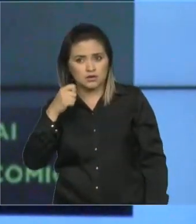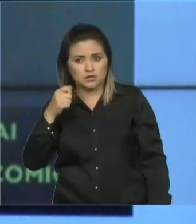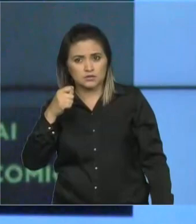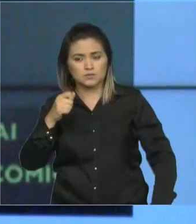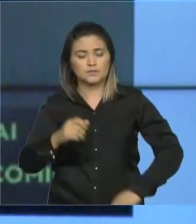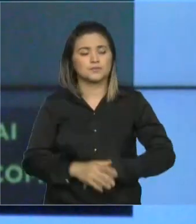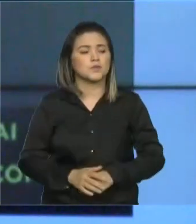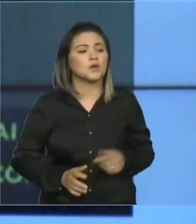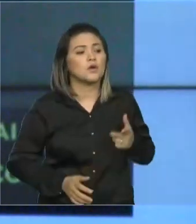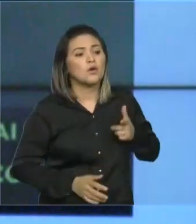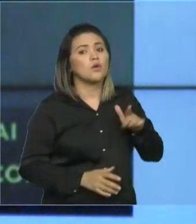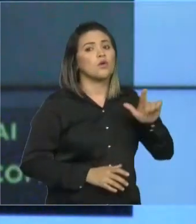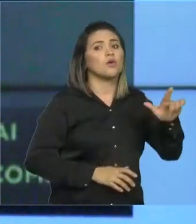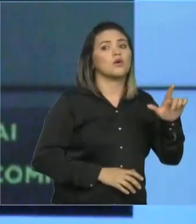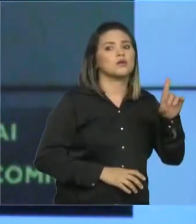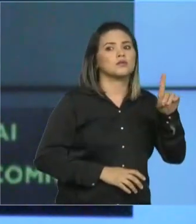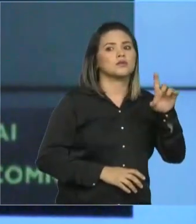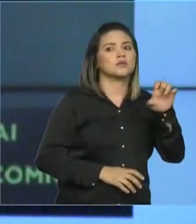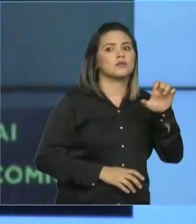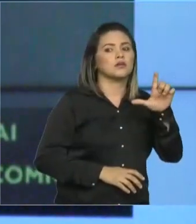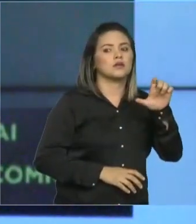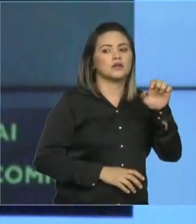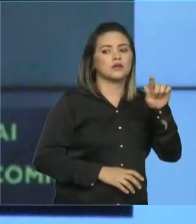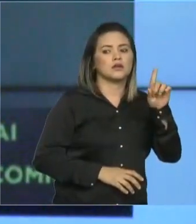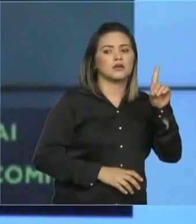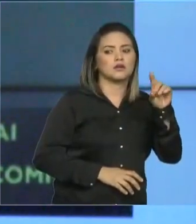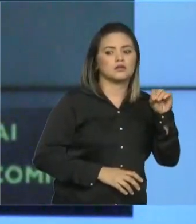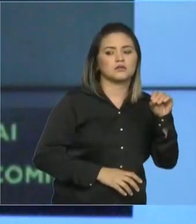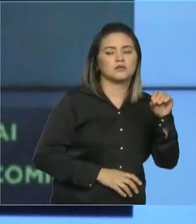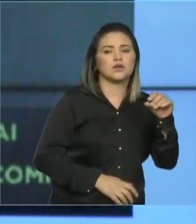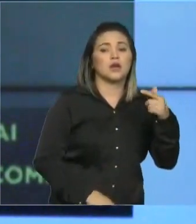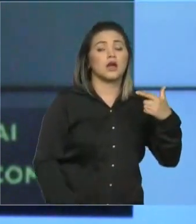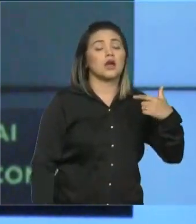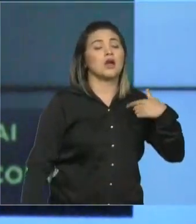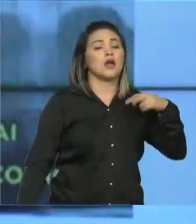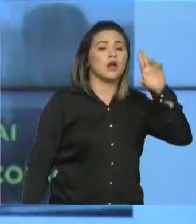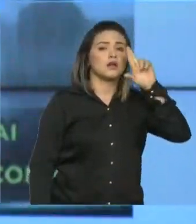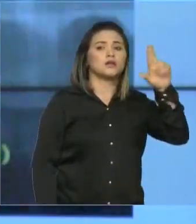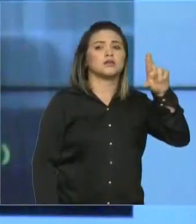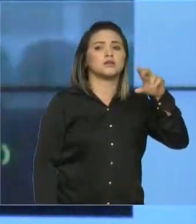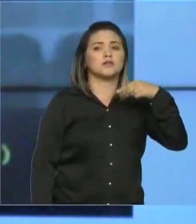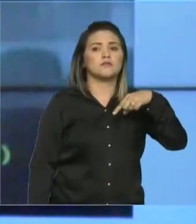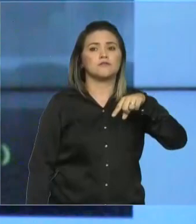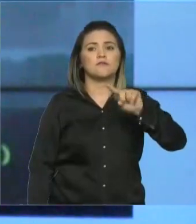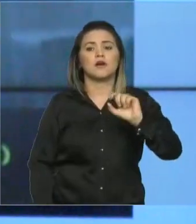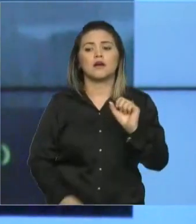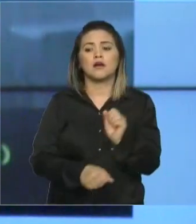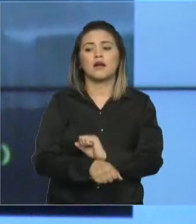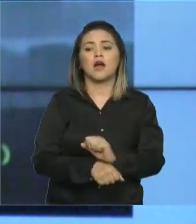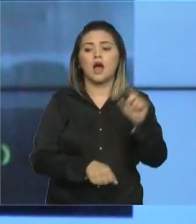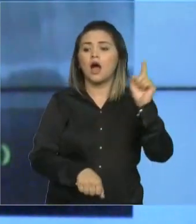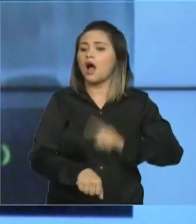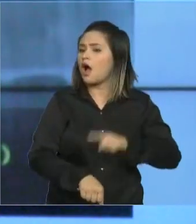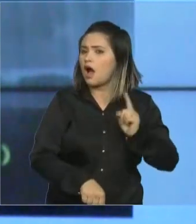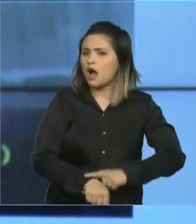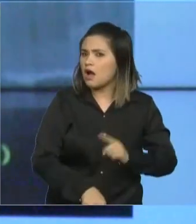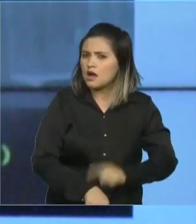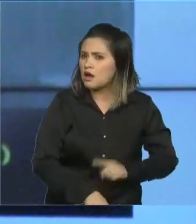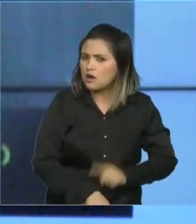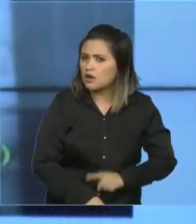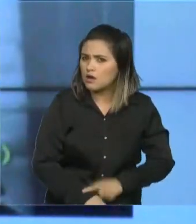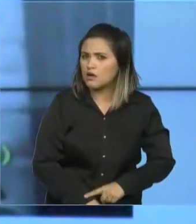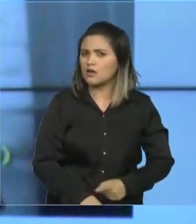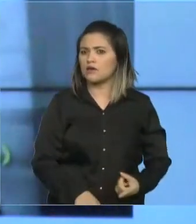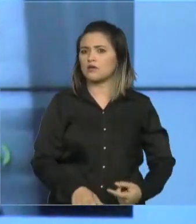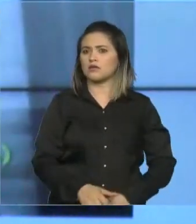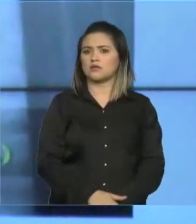Pedro Adão, já ali, quem está conduzindo aqui sou eu. Você vai na viatura e vai agora. Quem quiser, eu vou disponibilizar esse vídeo no